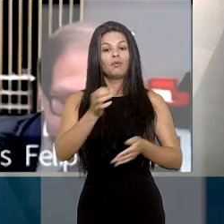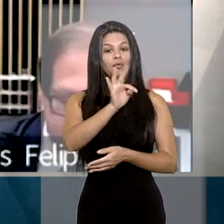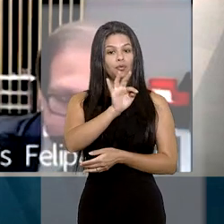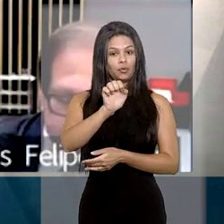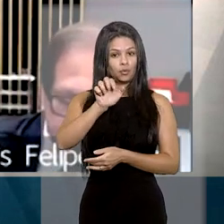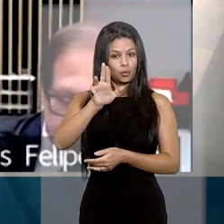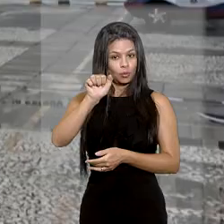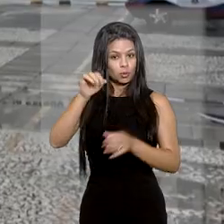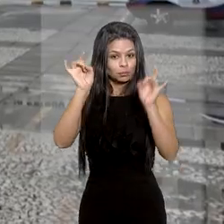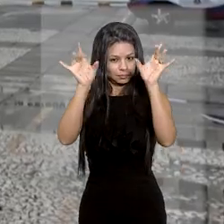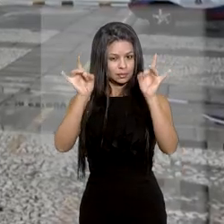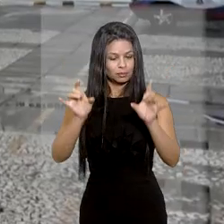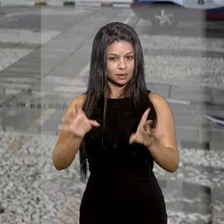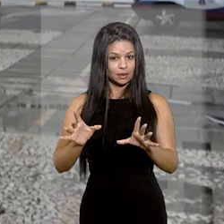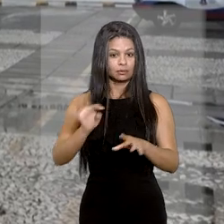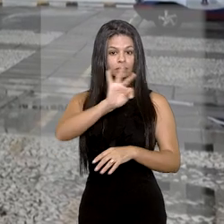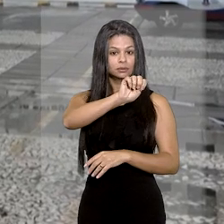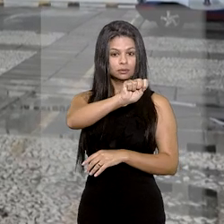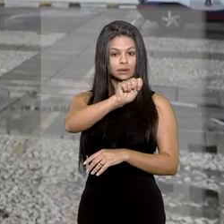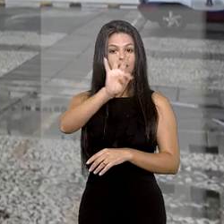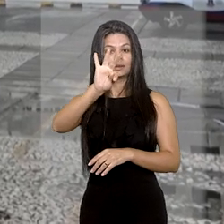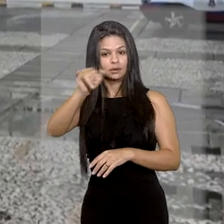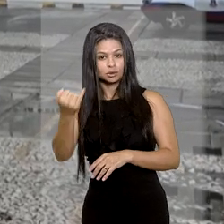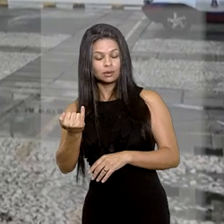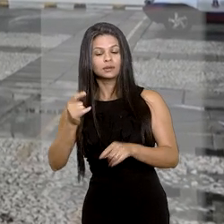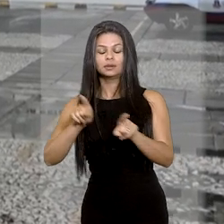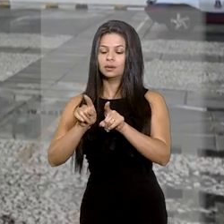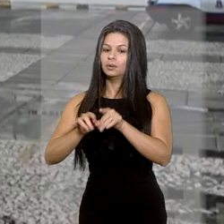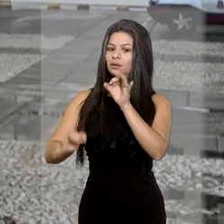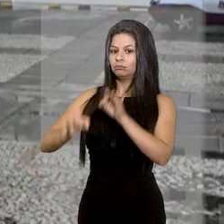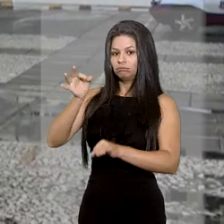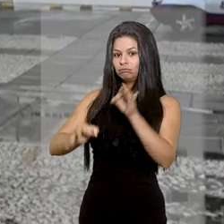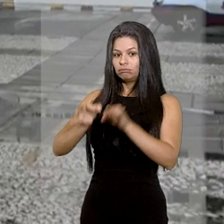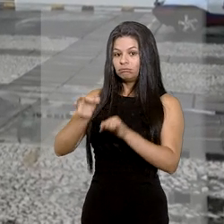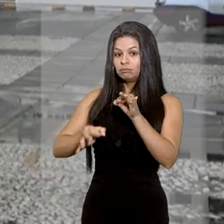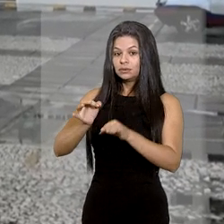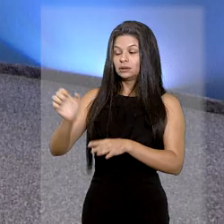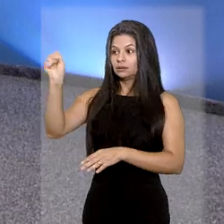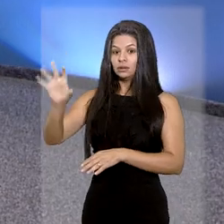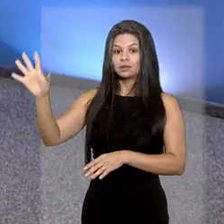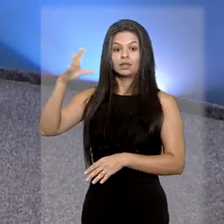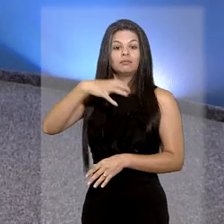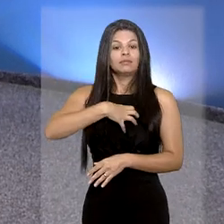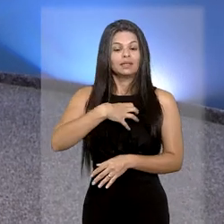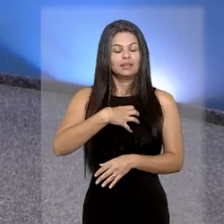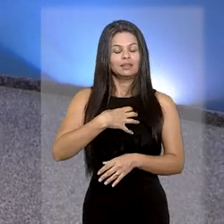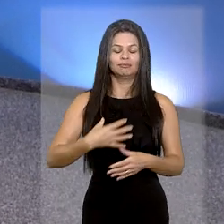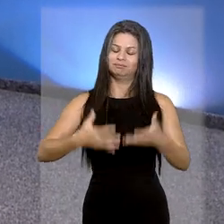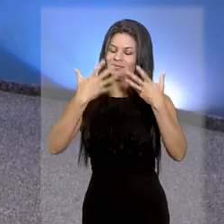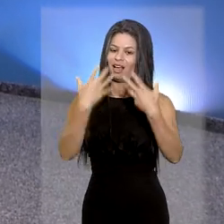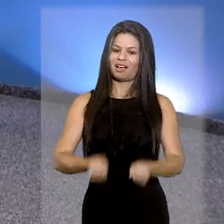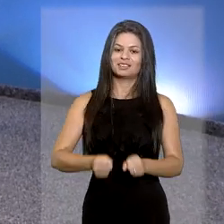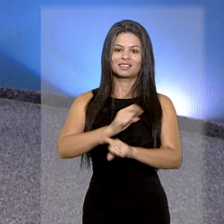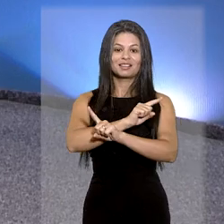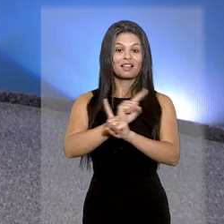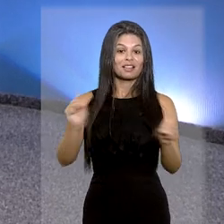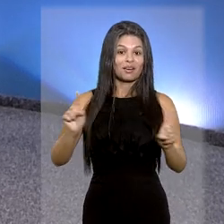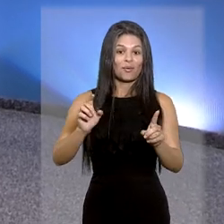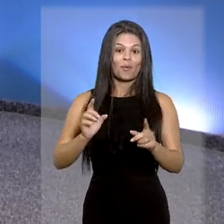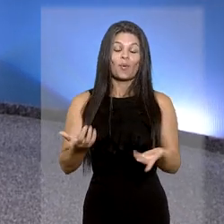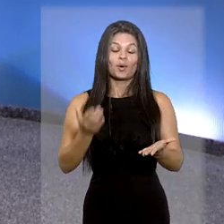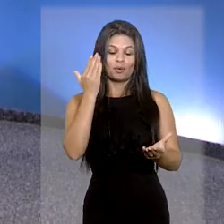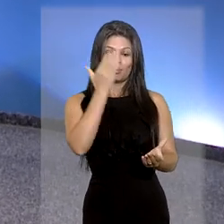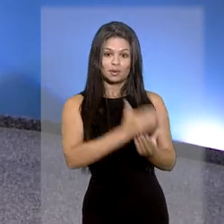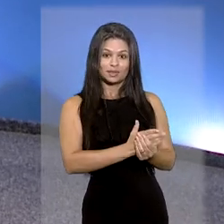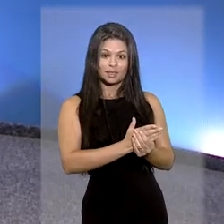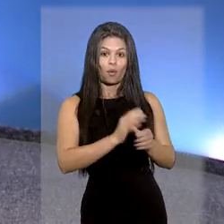foro no STJ e o direcionamento do caso para a justiça estadual da Bahia negado desmembramento de processo